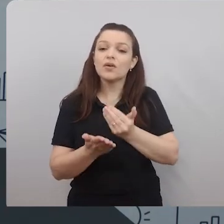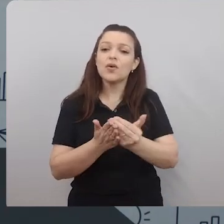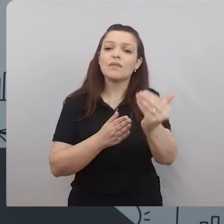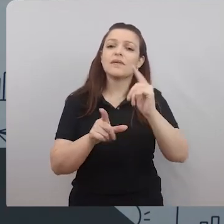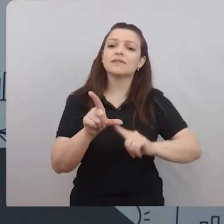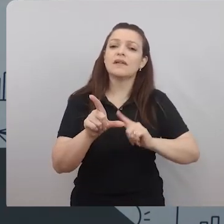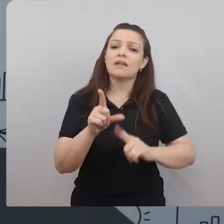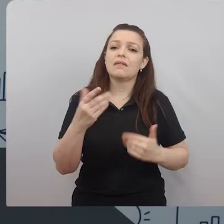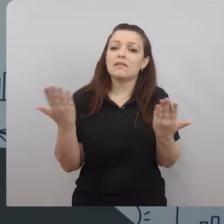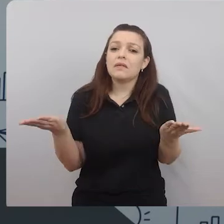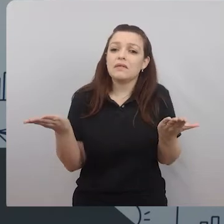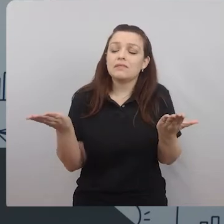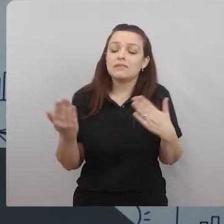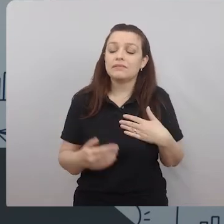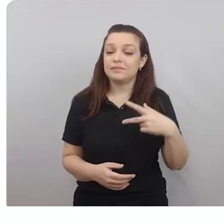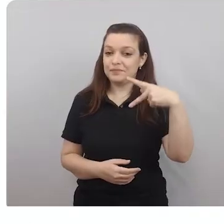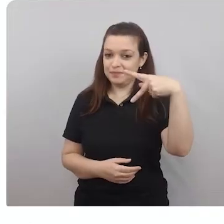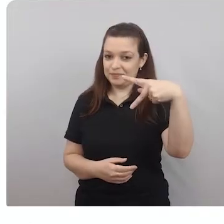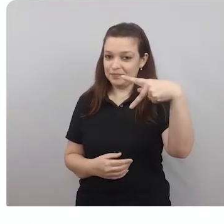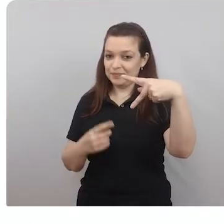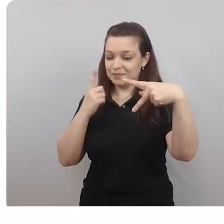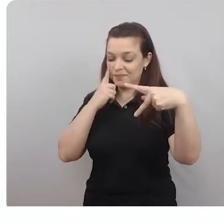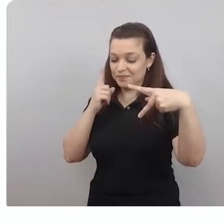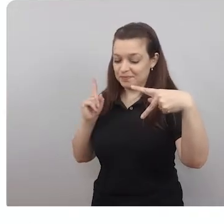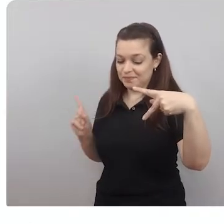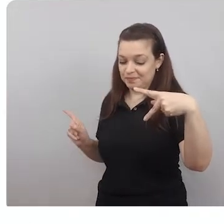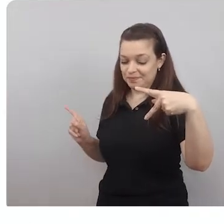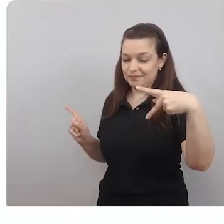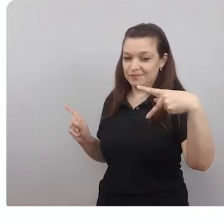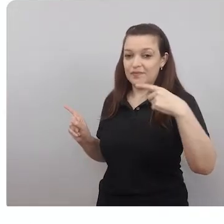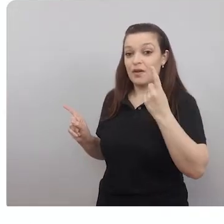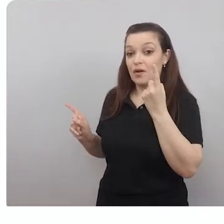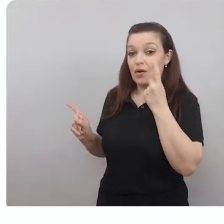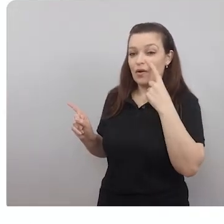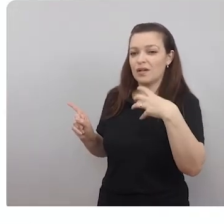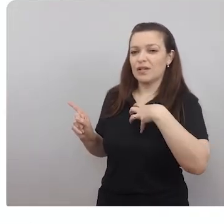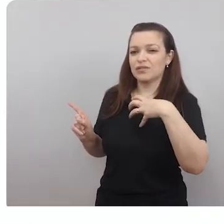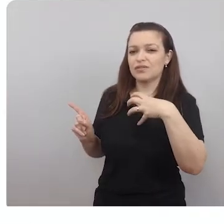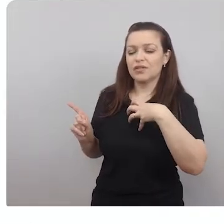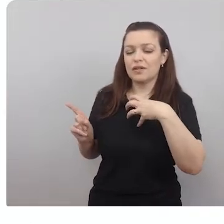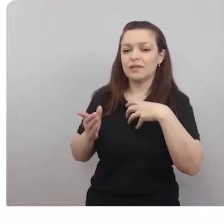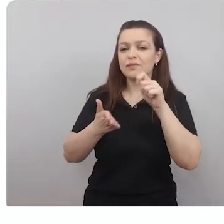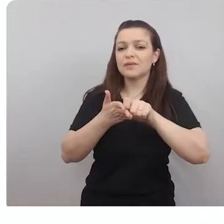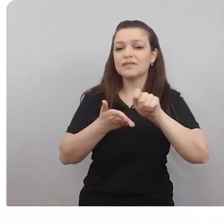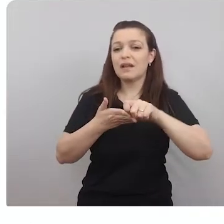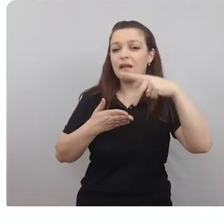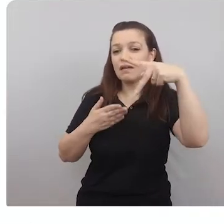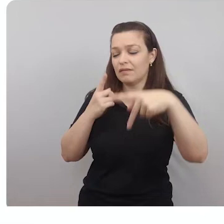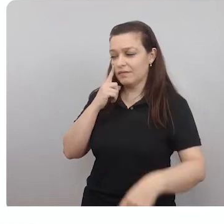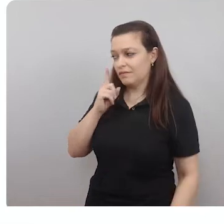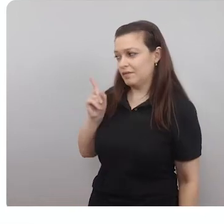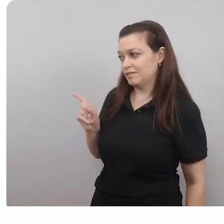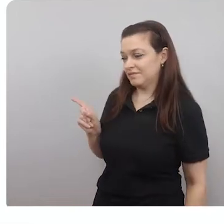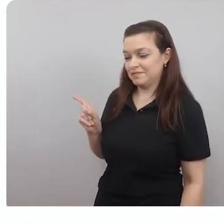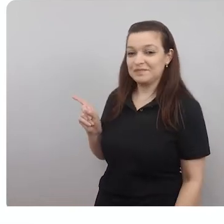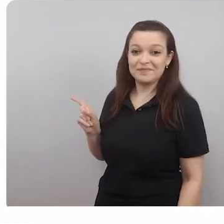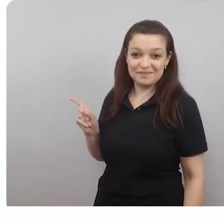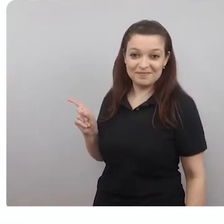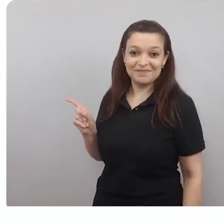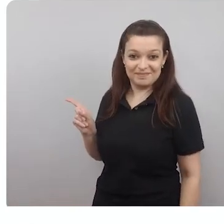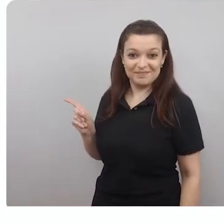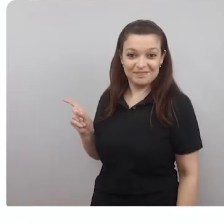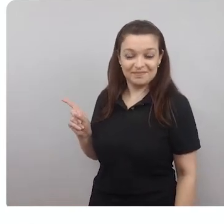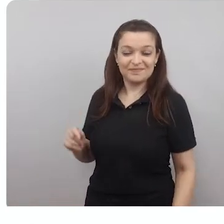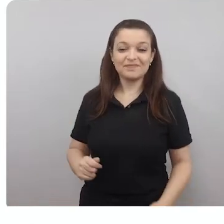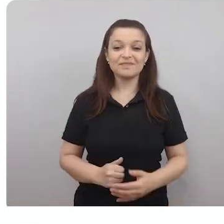pai começa com a letra P, que tem um traço. Começa lá de baixo, ele